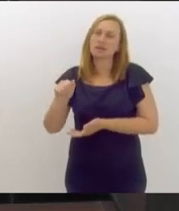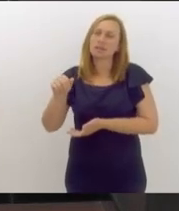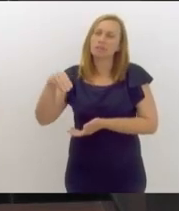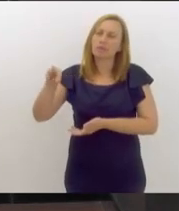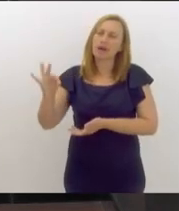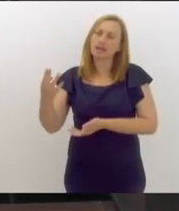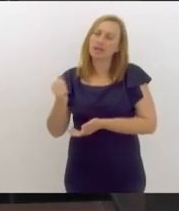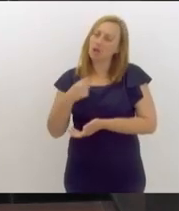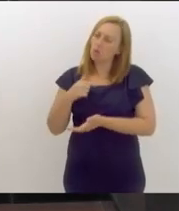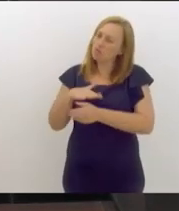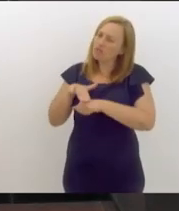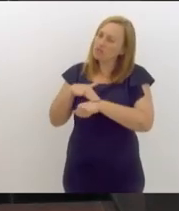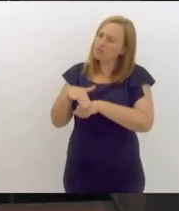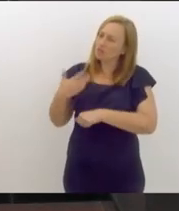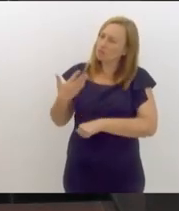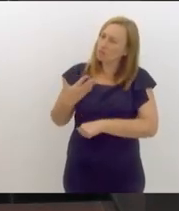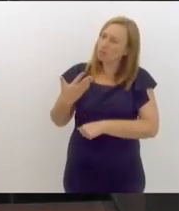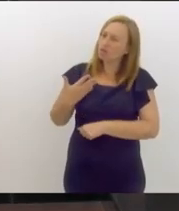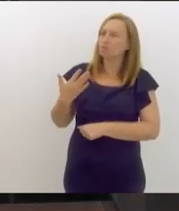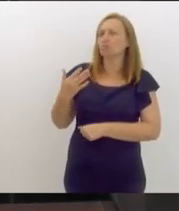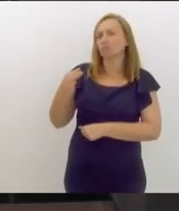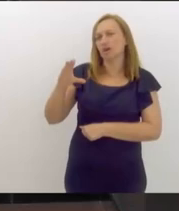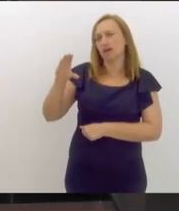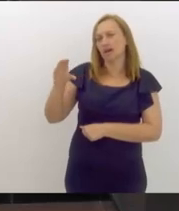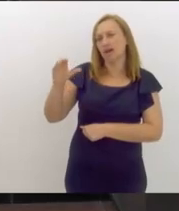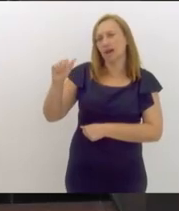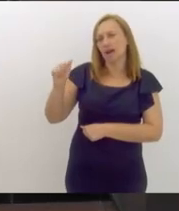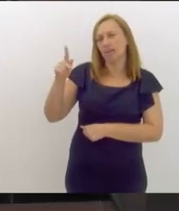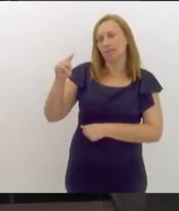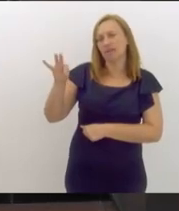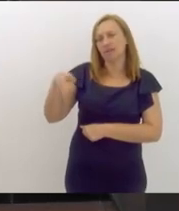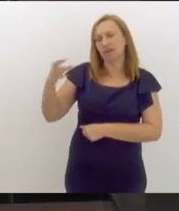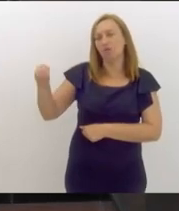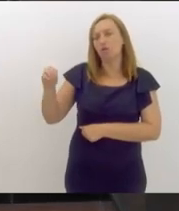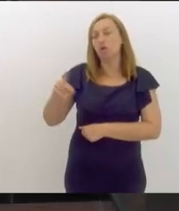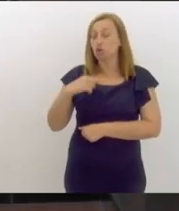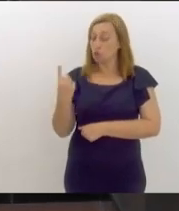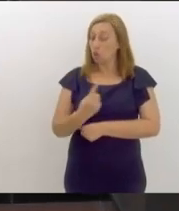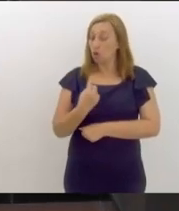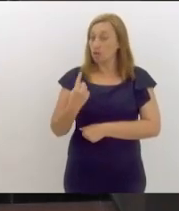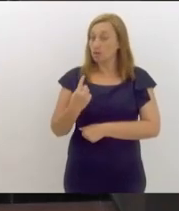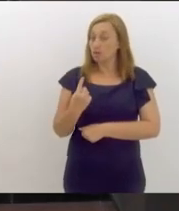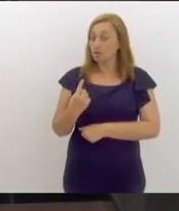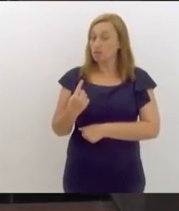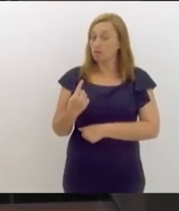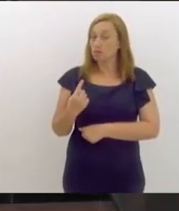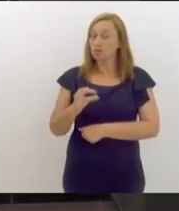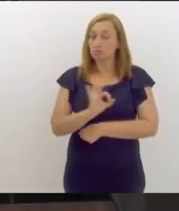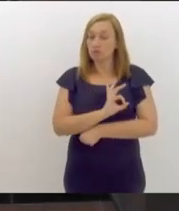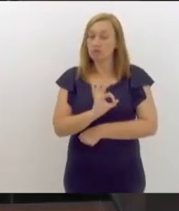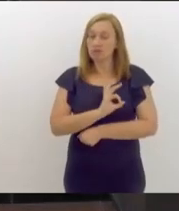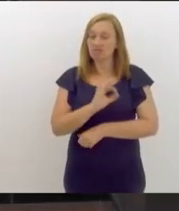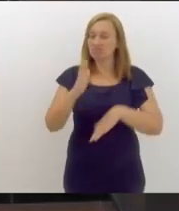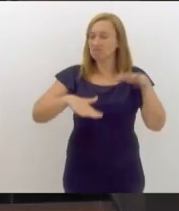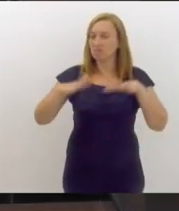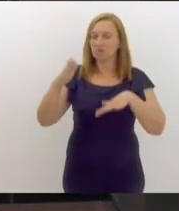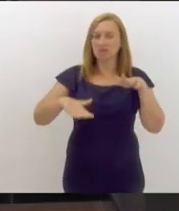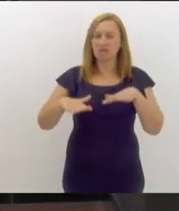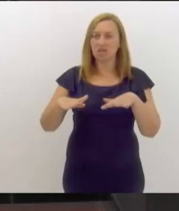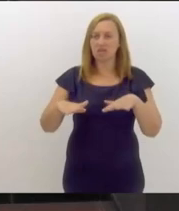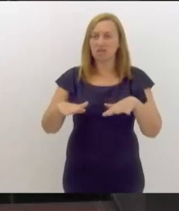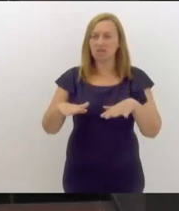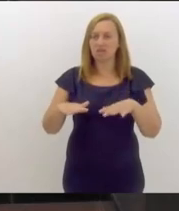capitão Pois todos nós somos policiais Independentes de patente ou de graduação